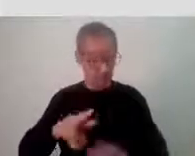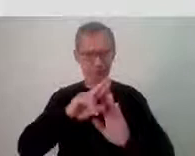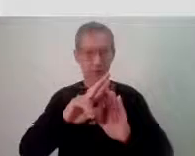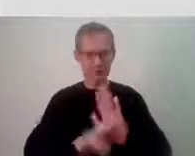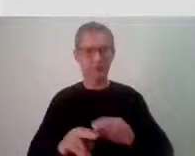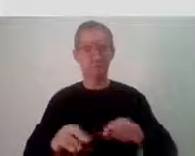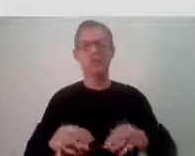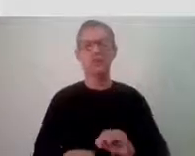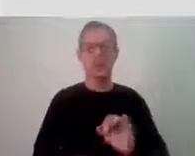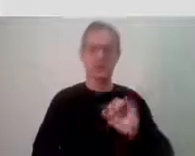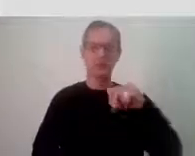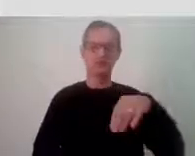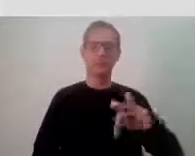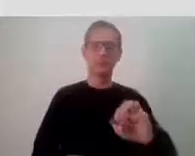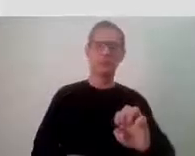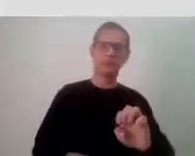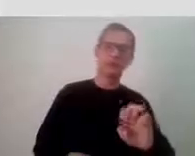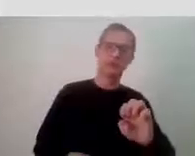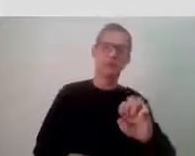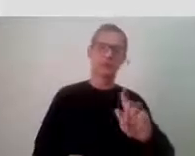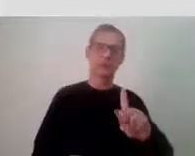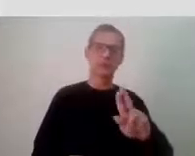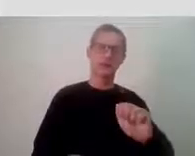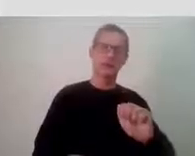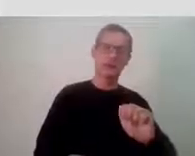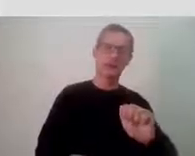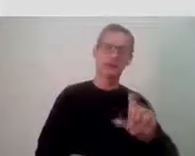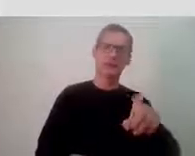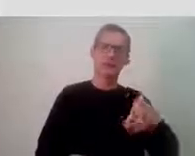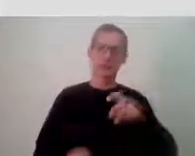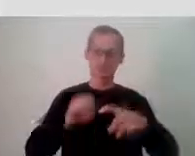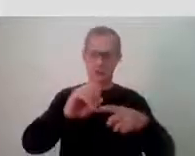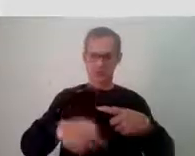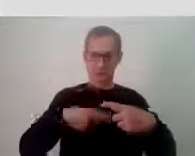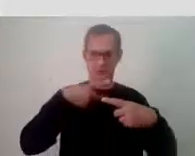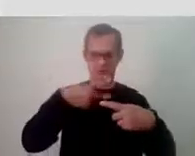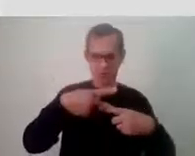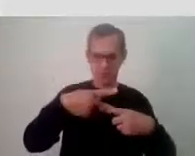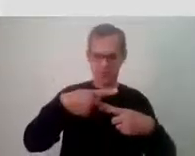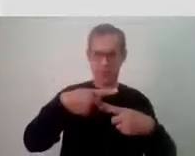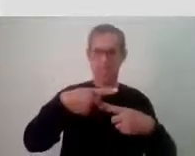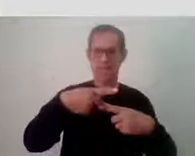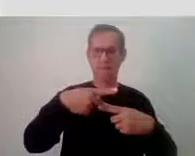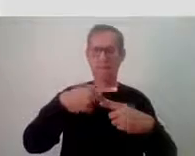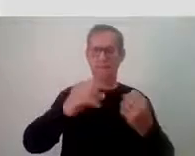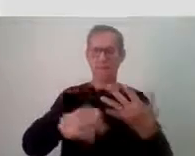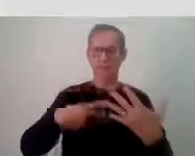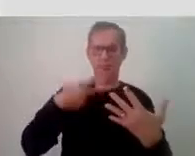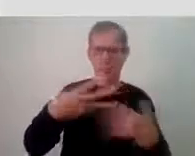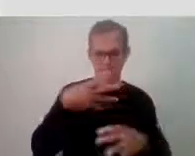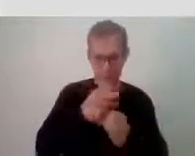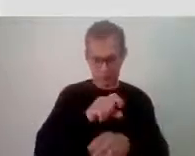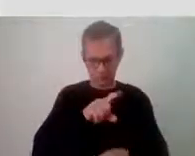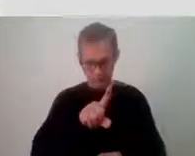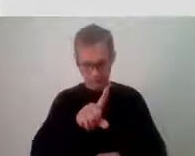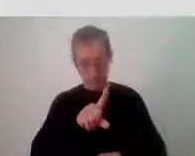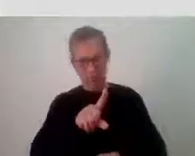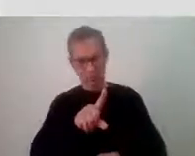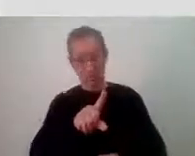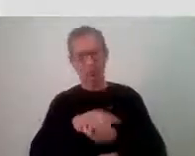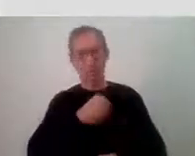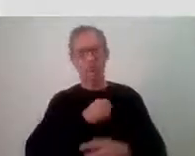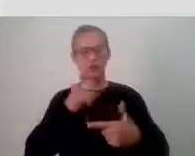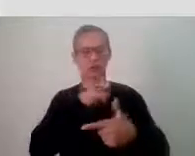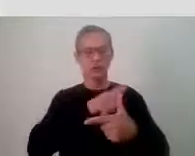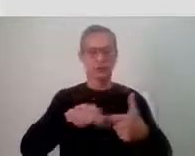x elevado a n, ou seja, de x elevado a uma potência. Você soma um expoente e divide